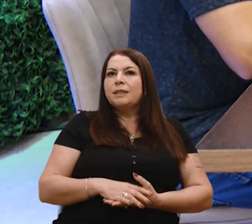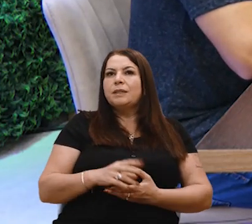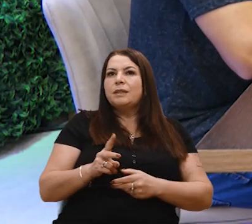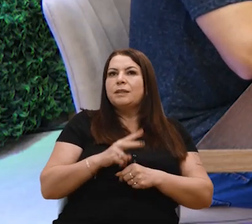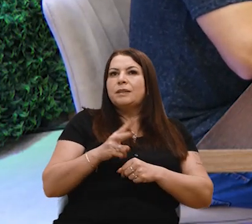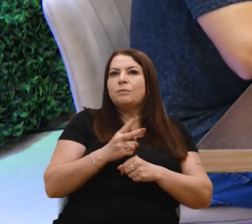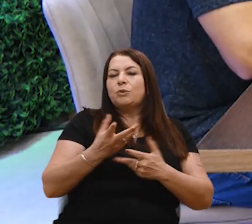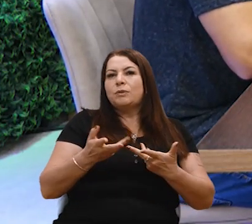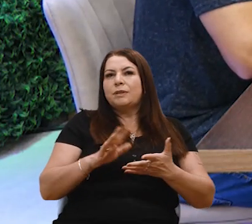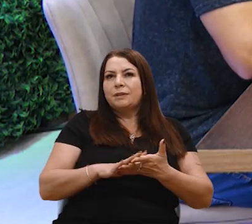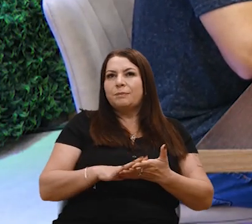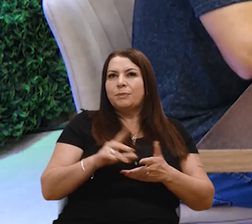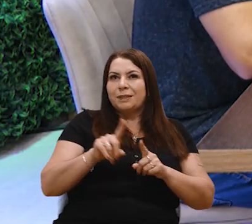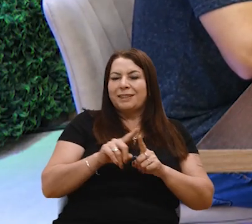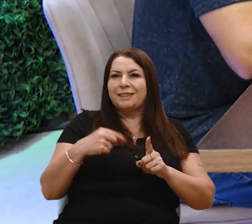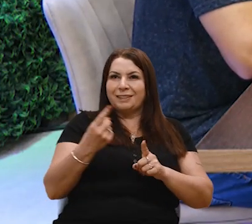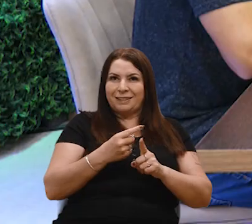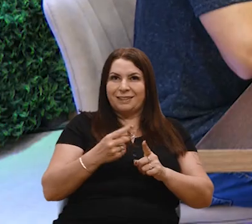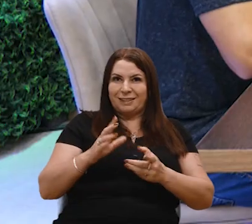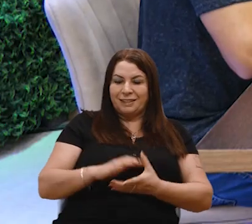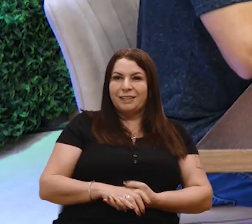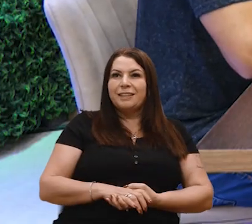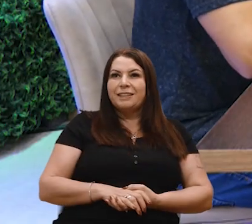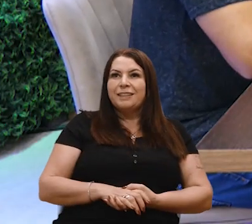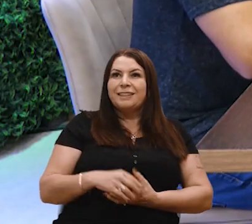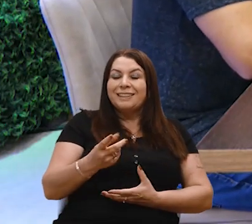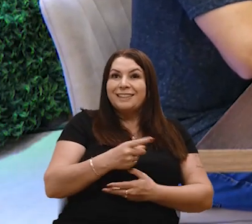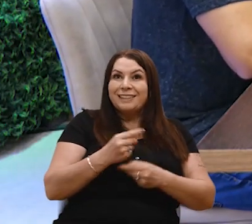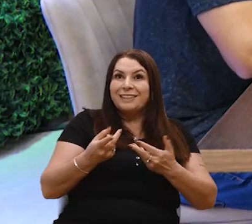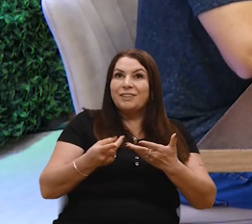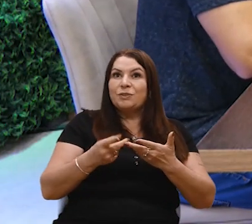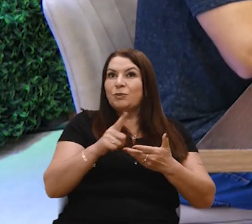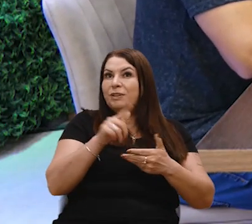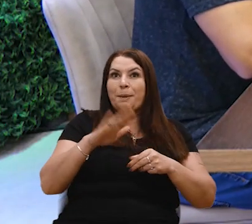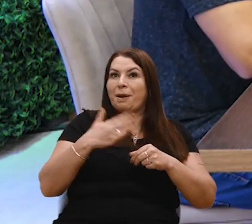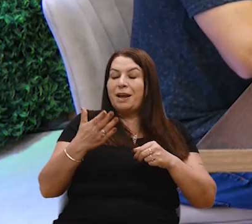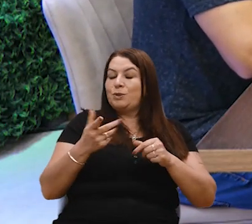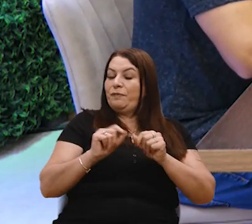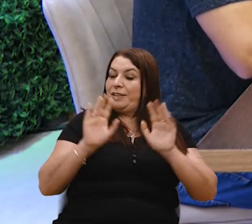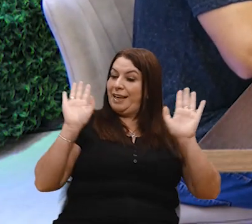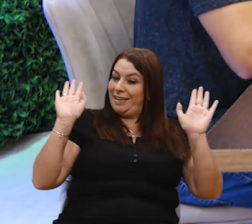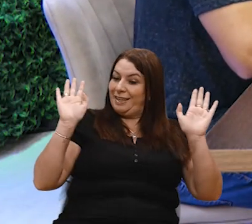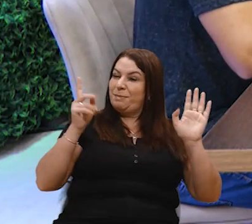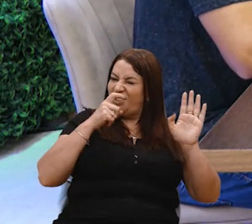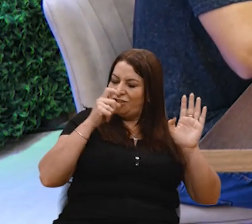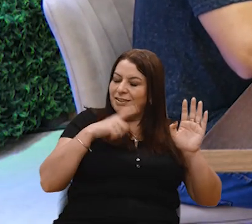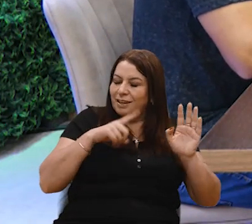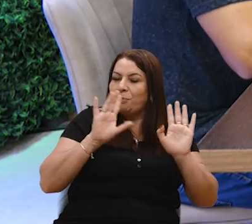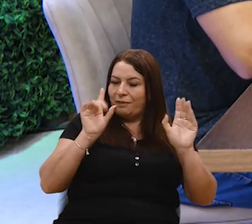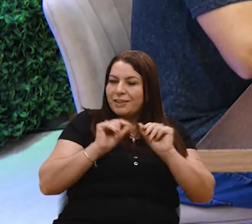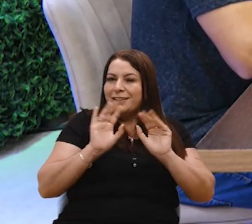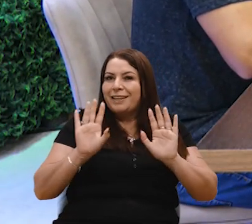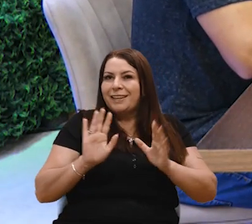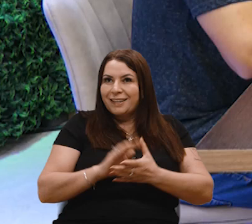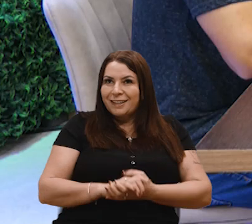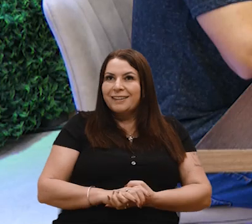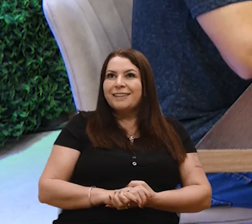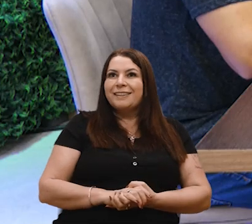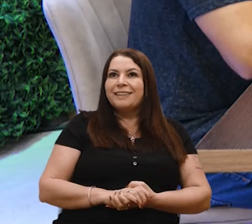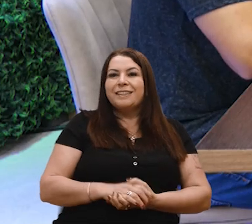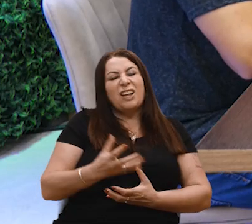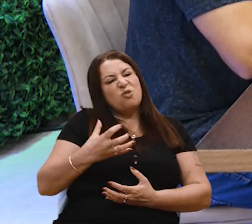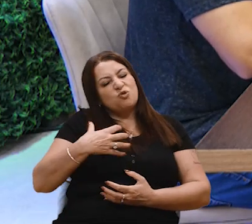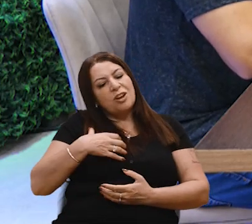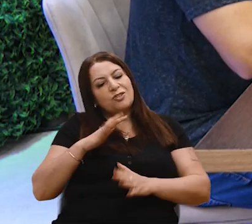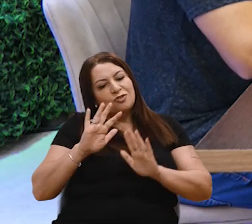homem é mais difícil. Quando buscar é porque já tá complicada a coisa. Tá complicada a coisa, né? Não tem mais muito o que fazer. Não, mentira, tá sempre tem,